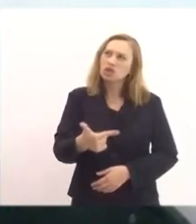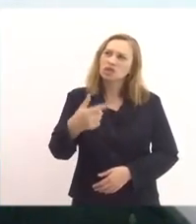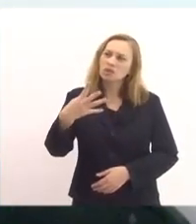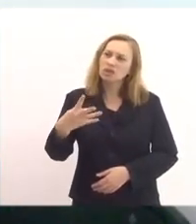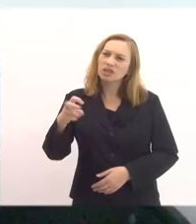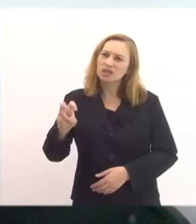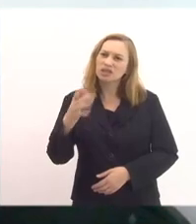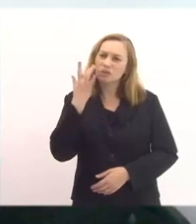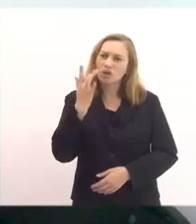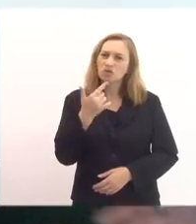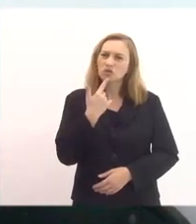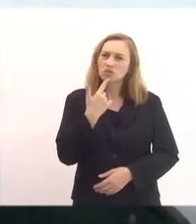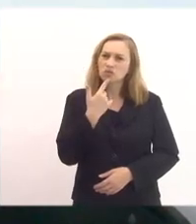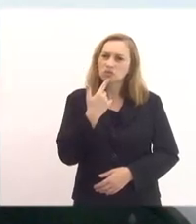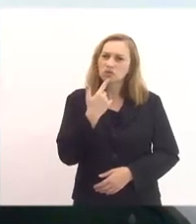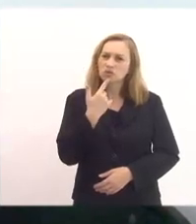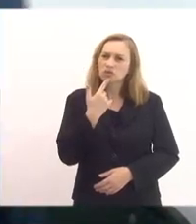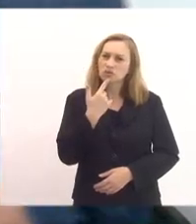245, se eu não me engano. Né?